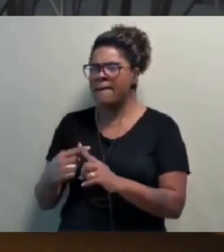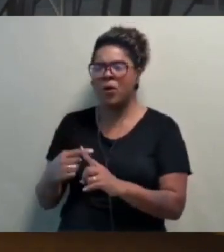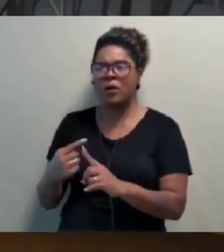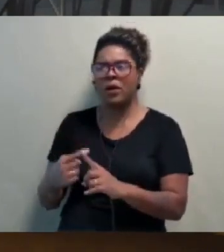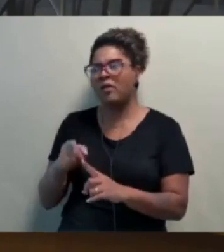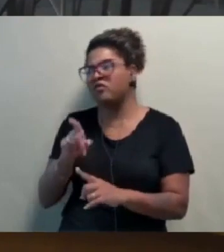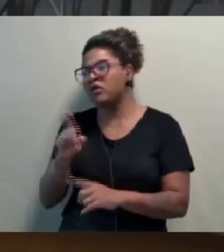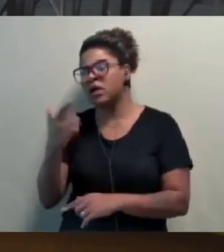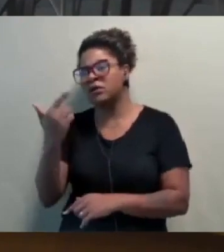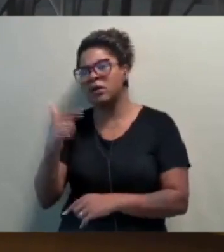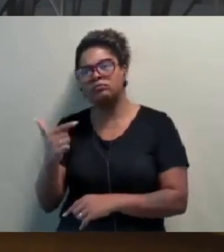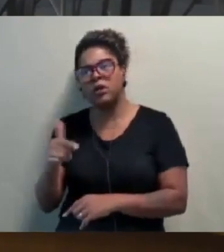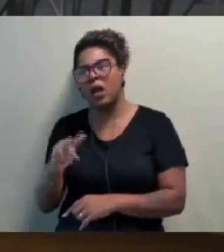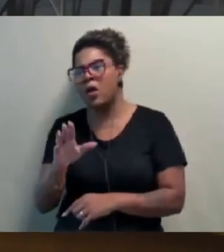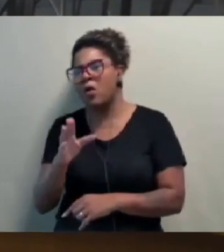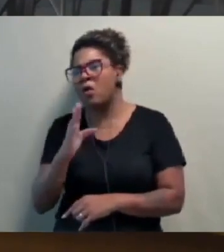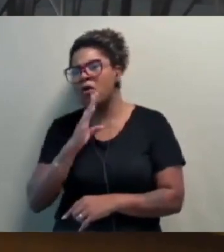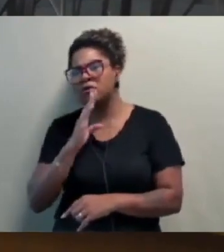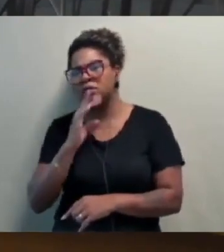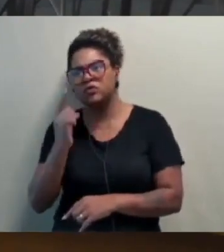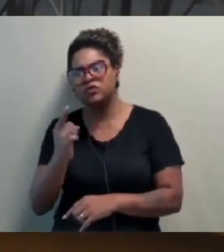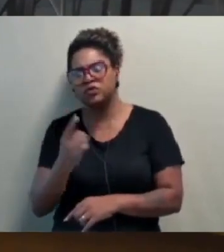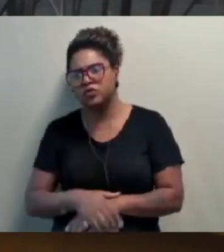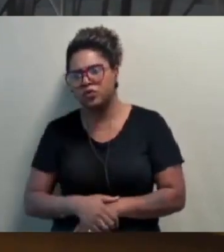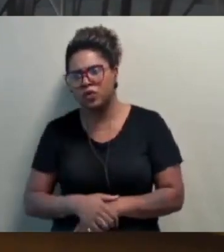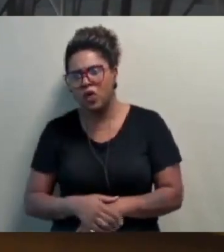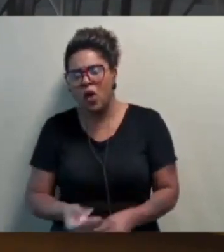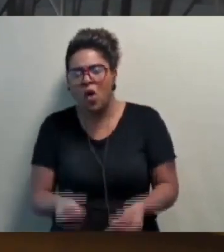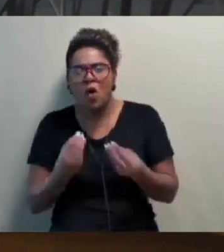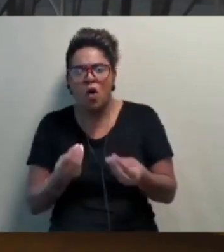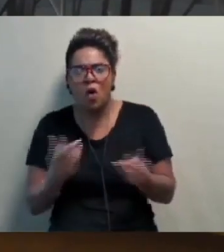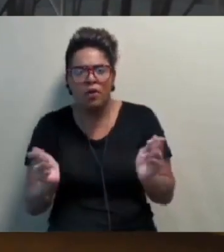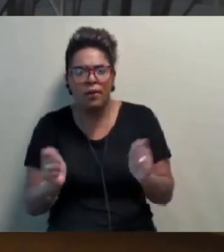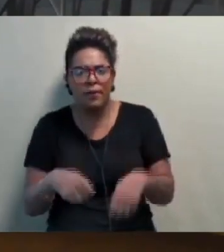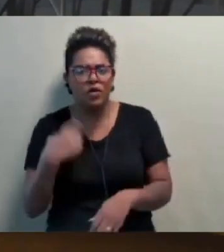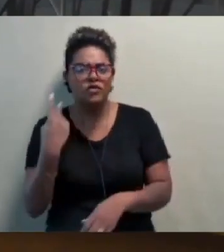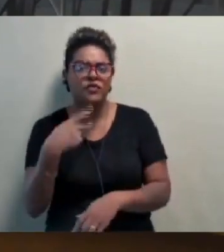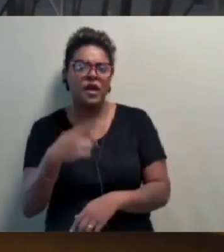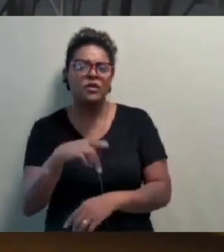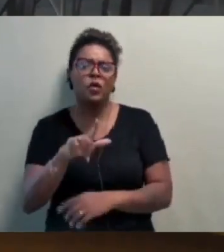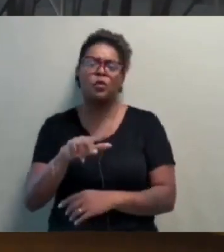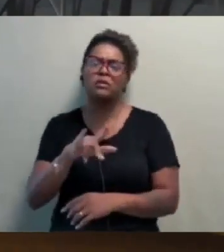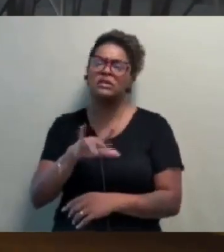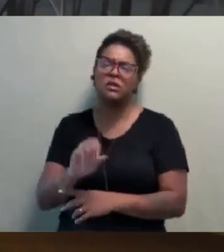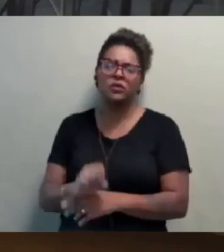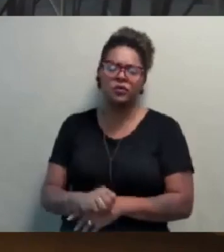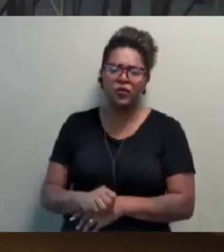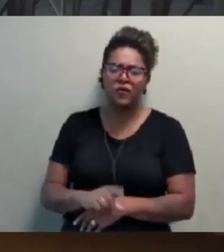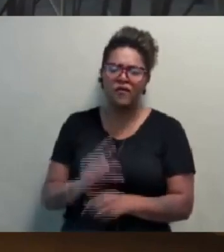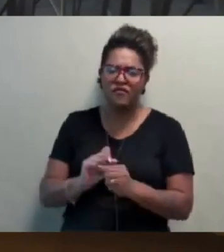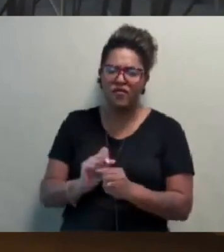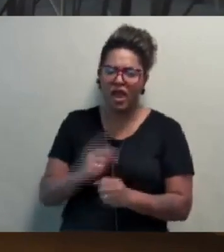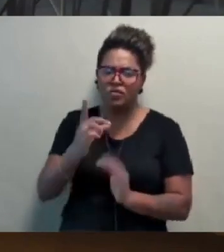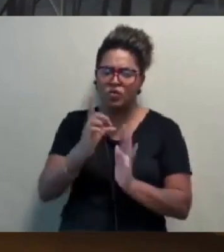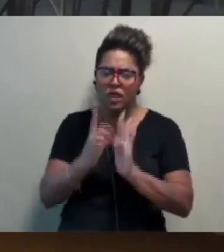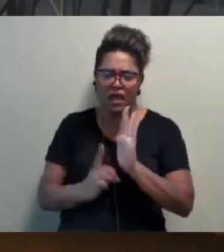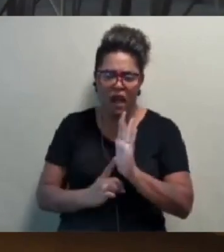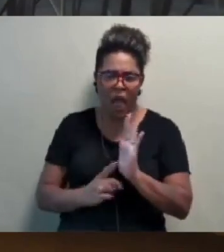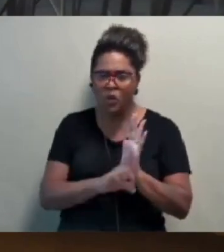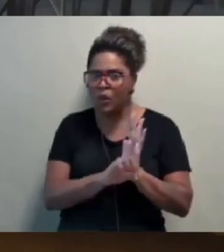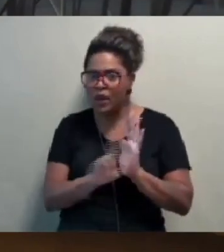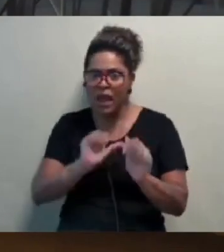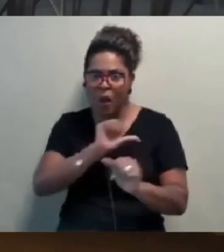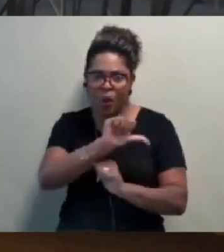um prefeito que fez um decreto e não renovou o decreto para que os bares possam